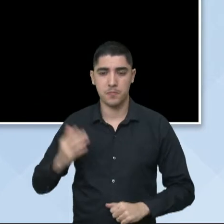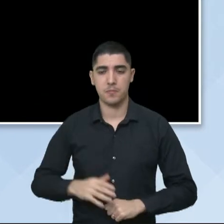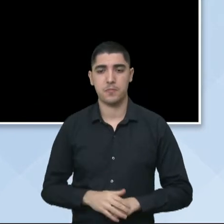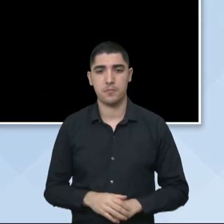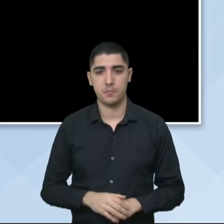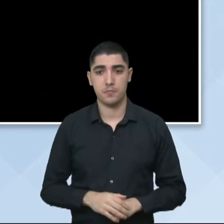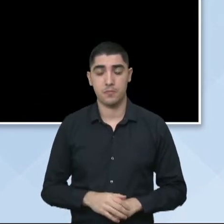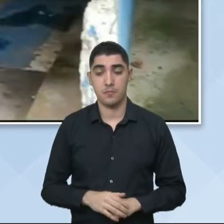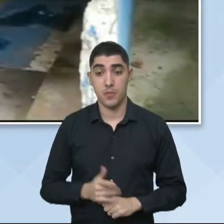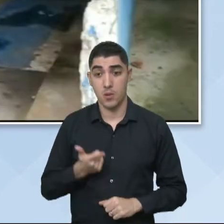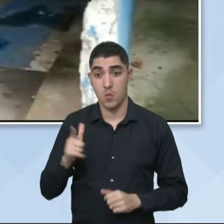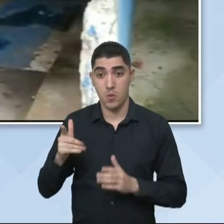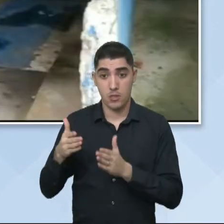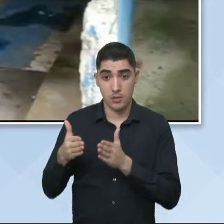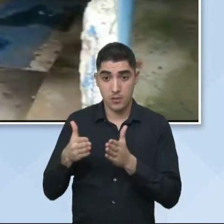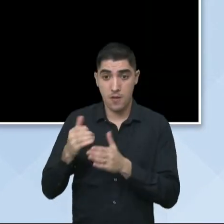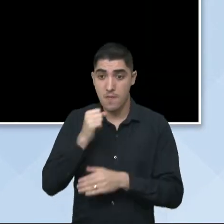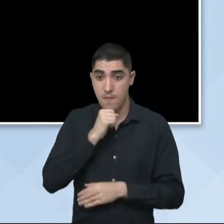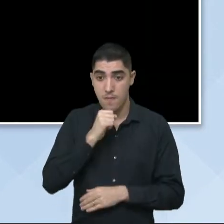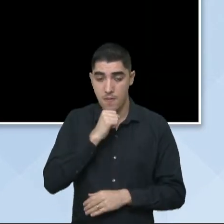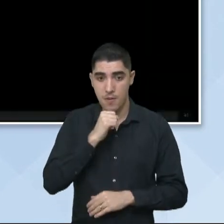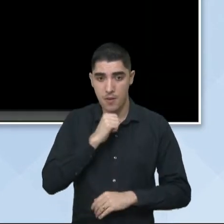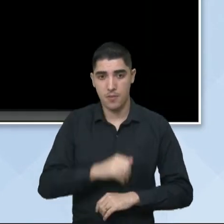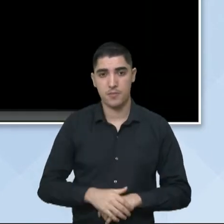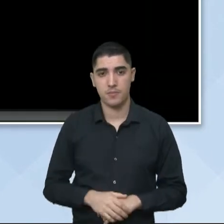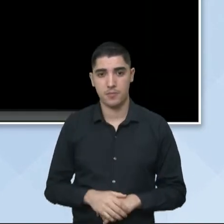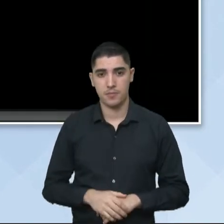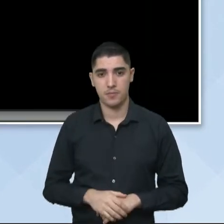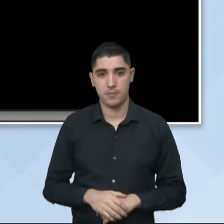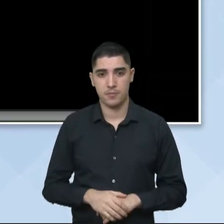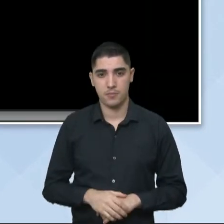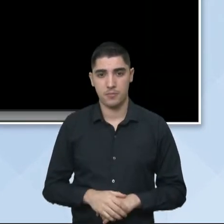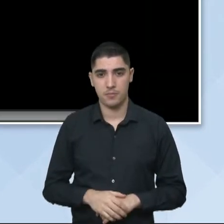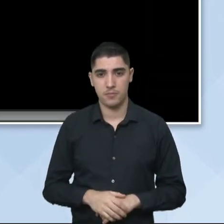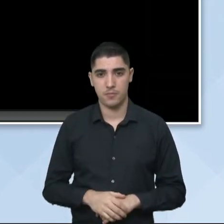Agora na Estrada Velha, perto do...